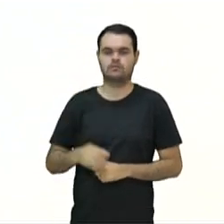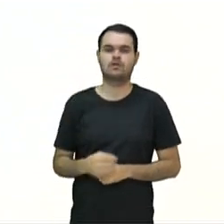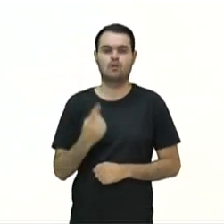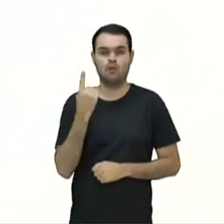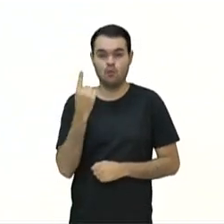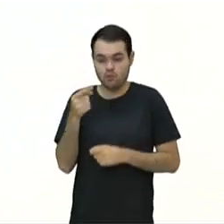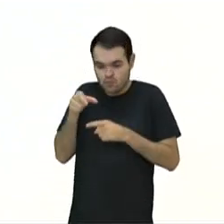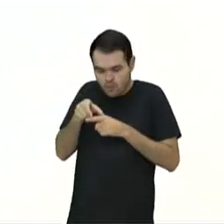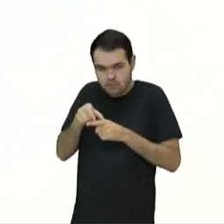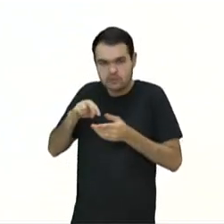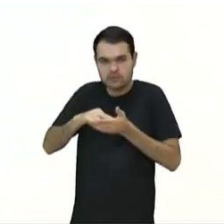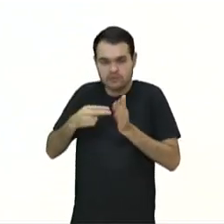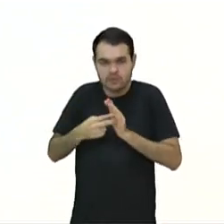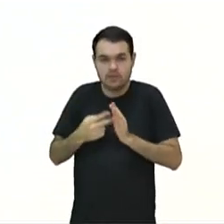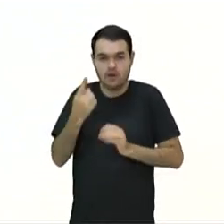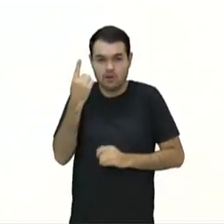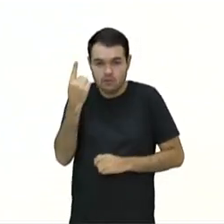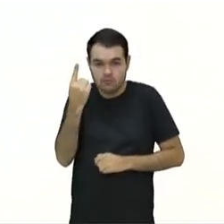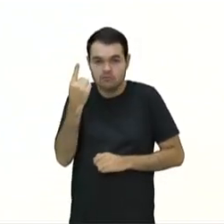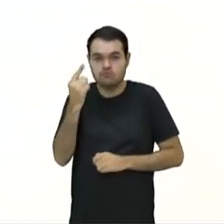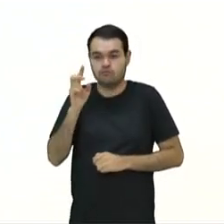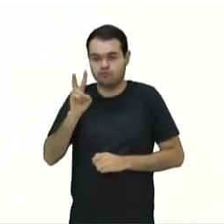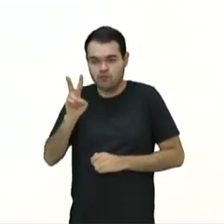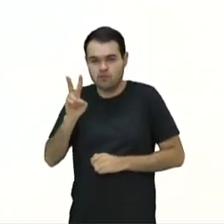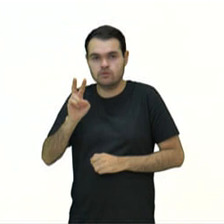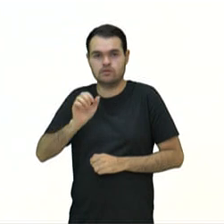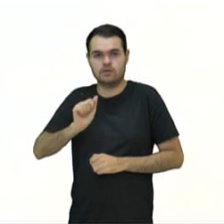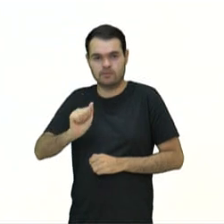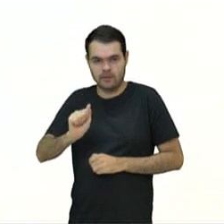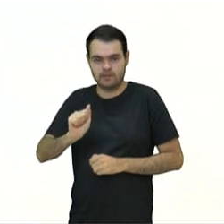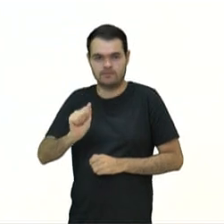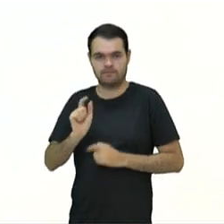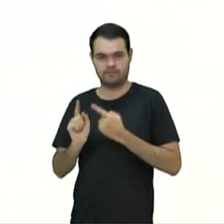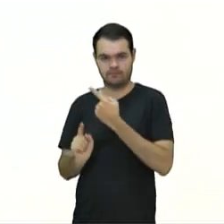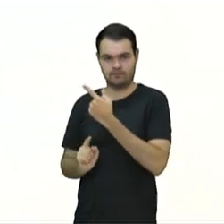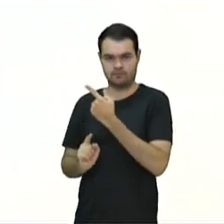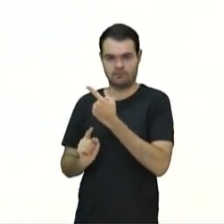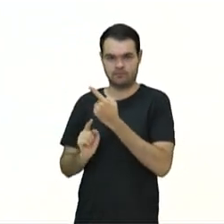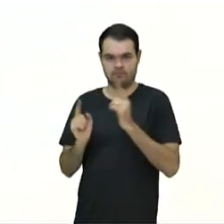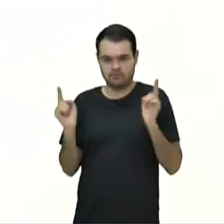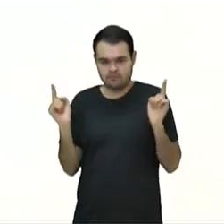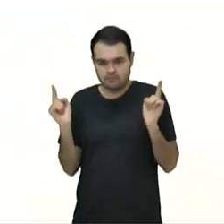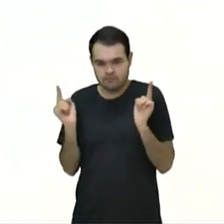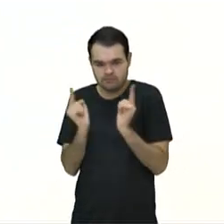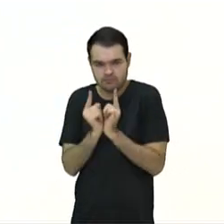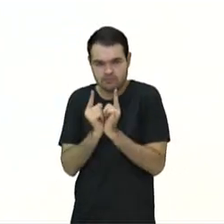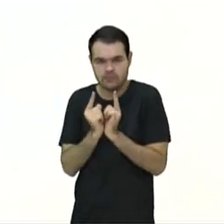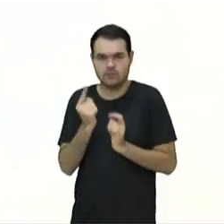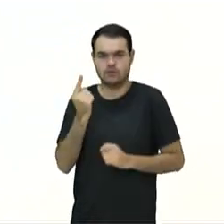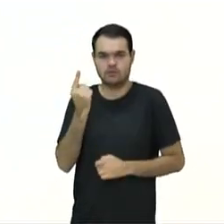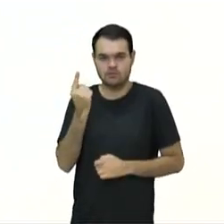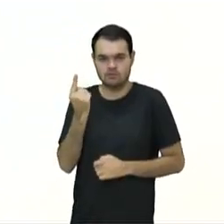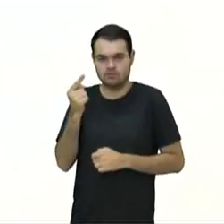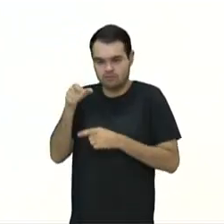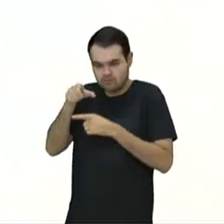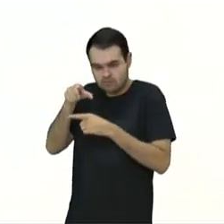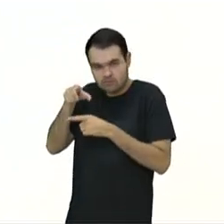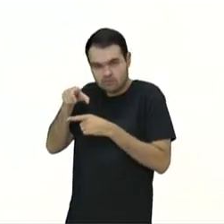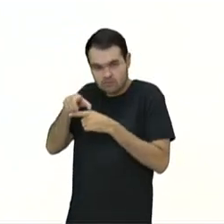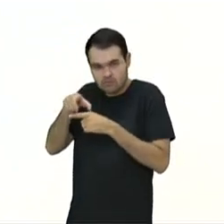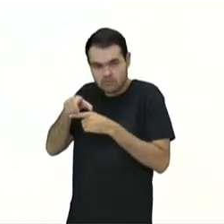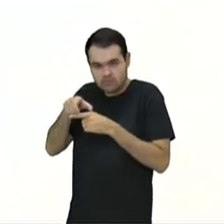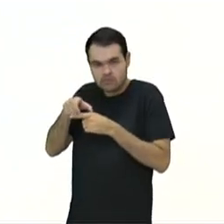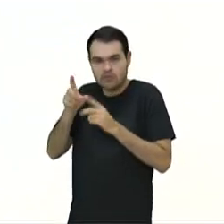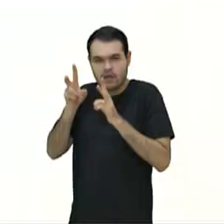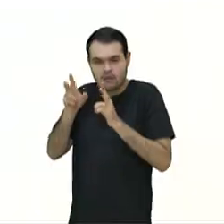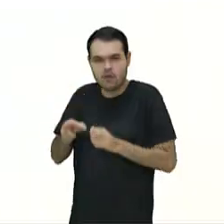é igual a 1 volt-ampere, né? Representando aqui, pelo símbolo, 1 ohm é igual a 1